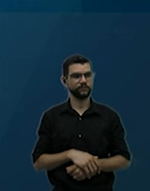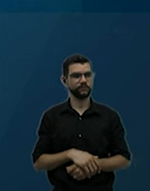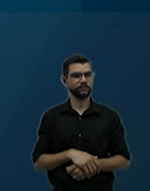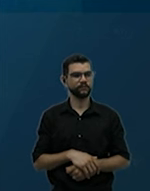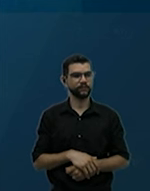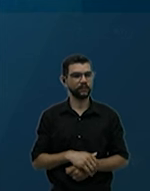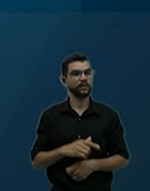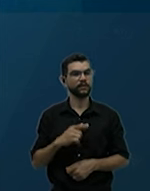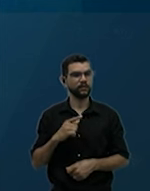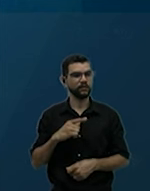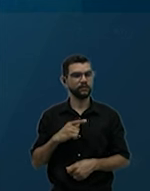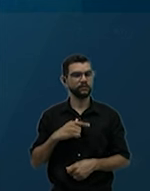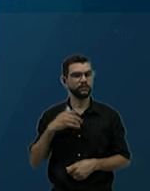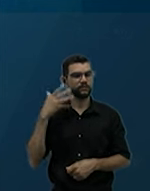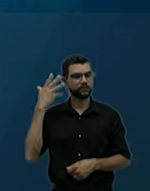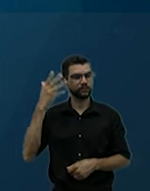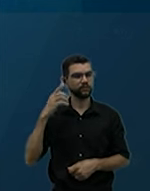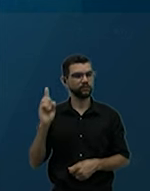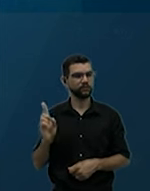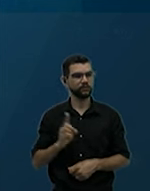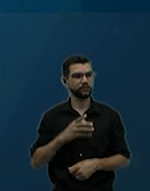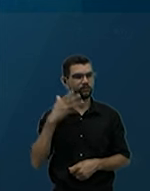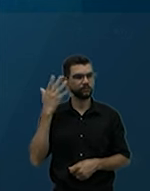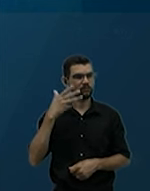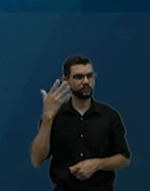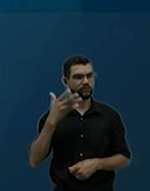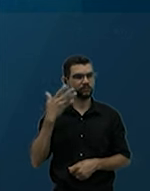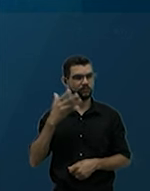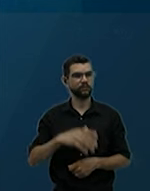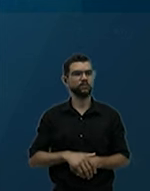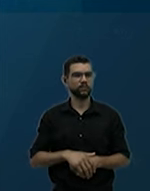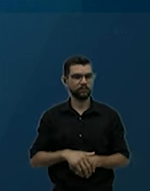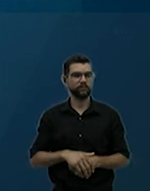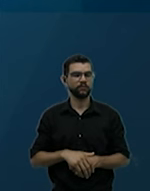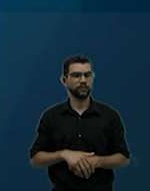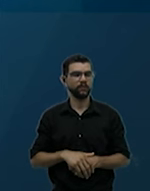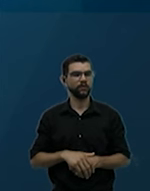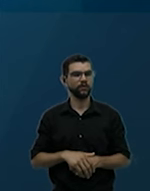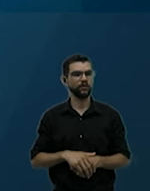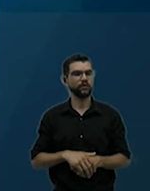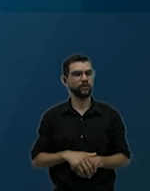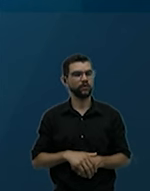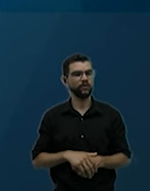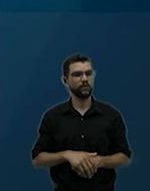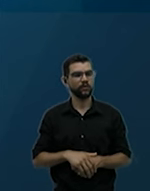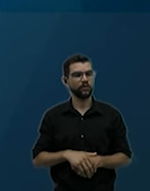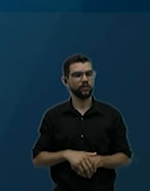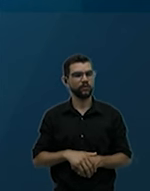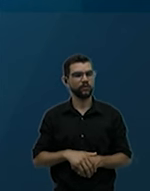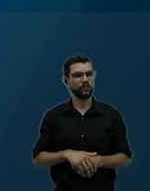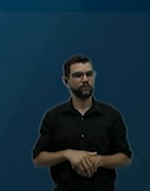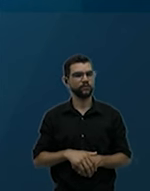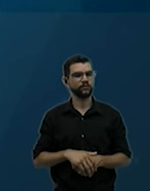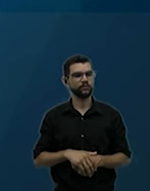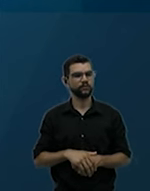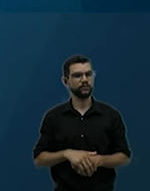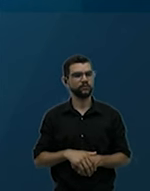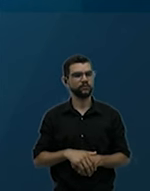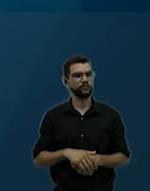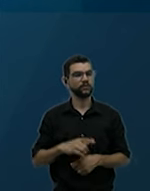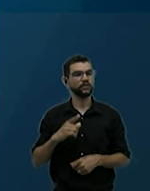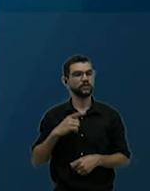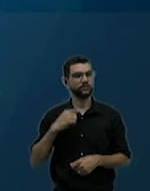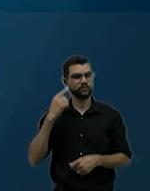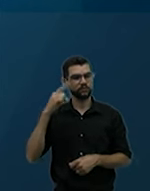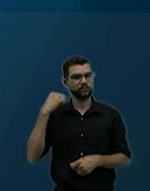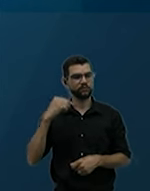Emerim, pelas partes recorrente e recorrido Wilson de Menezes Dias e outros, por videoconferência. Está presente.